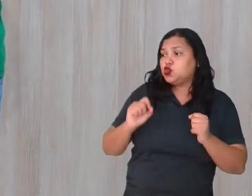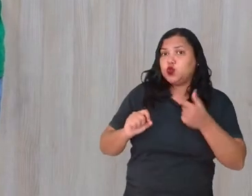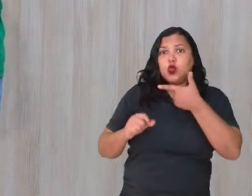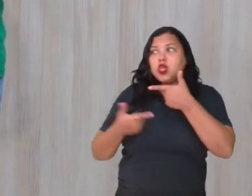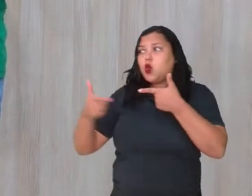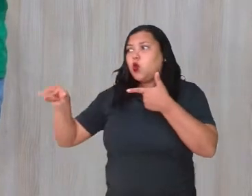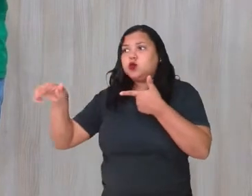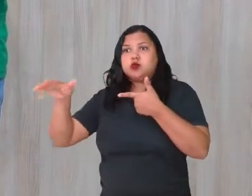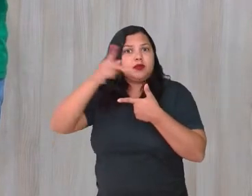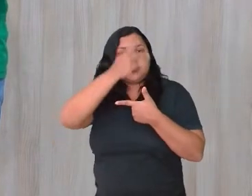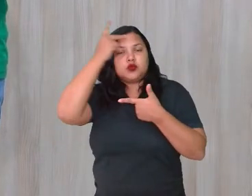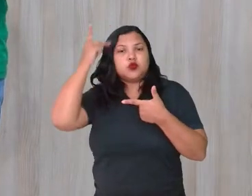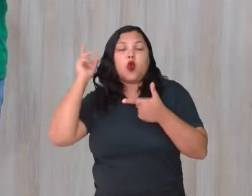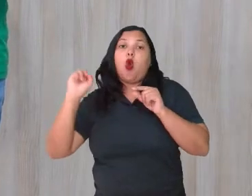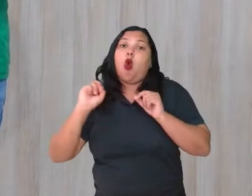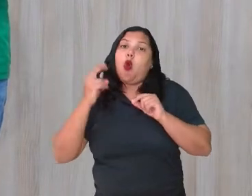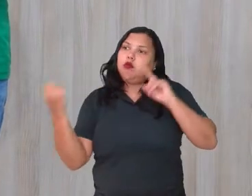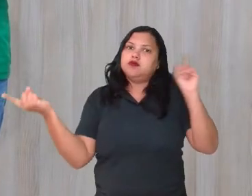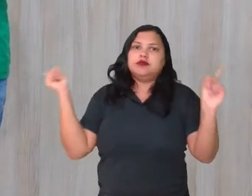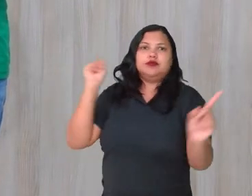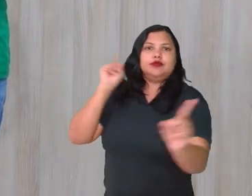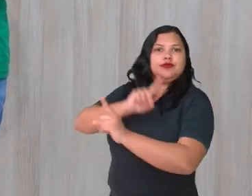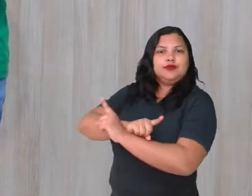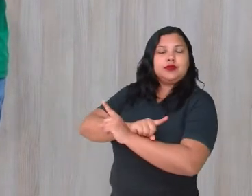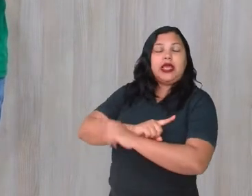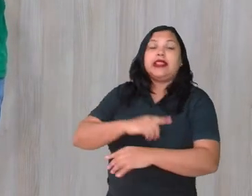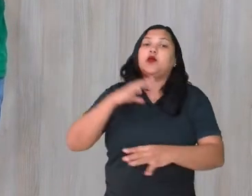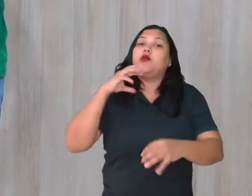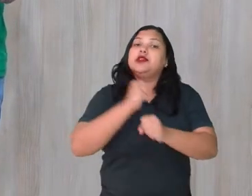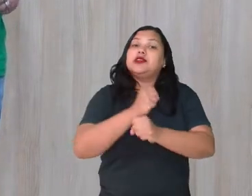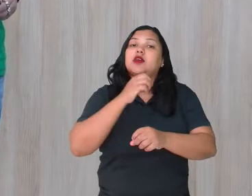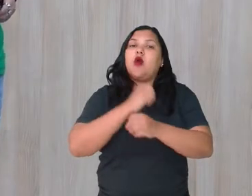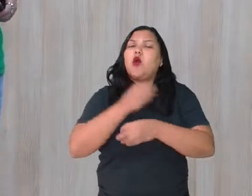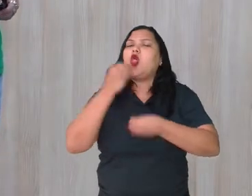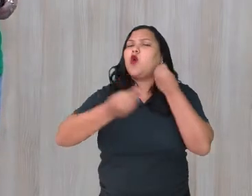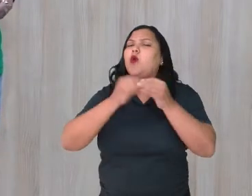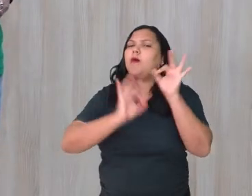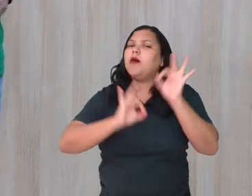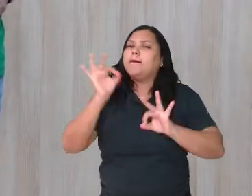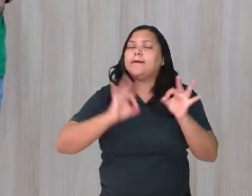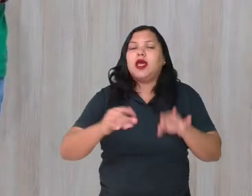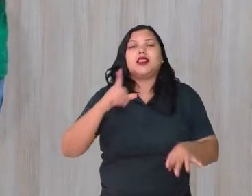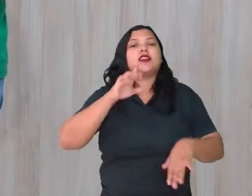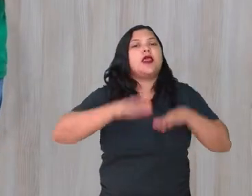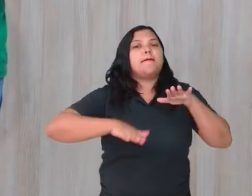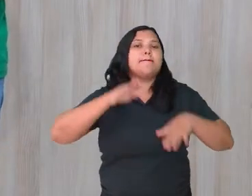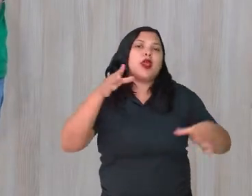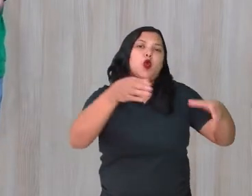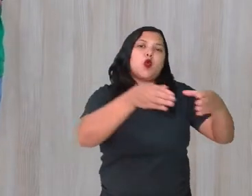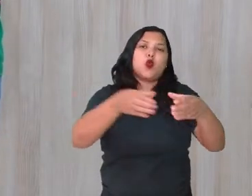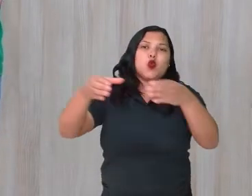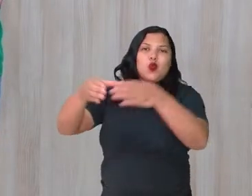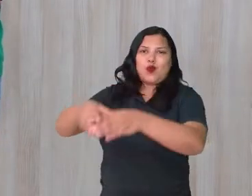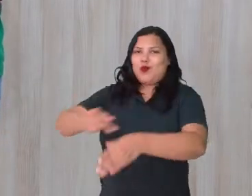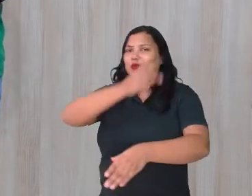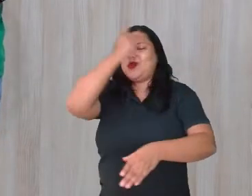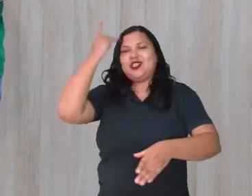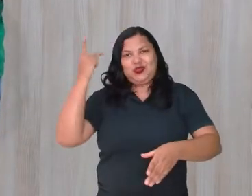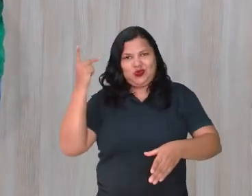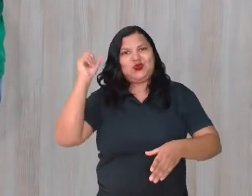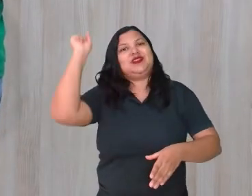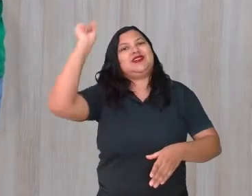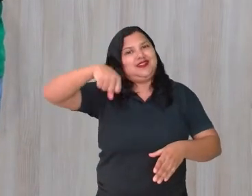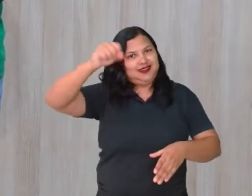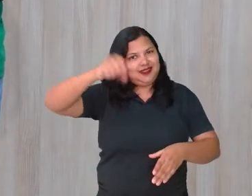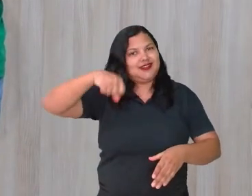para você, ou o contrário, ou seja, esse cálculo aí, ele é feito em cima de um grupo muito grande, ou seja, um grupo teste que